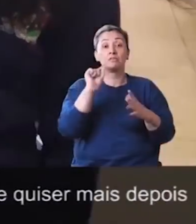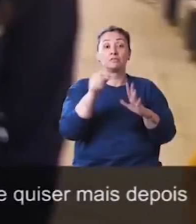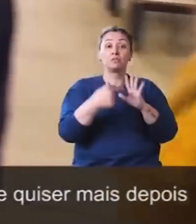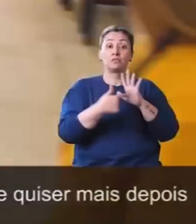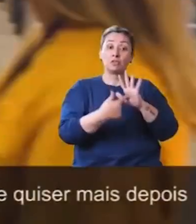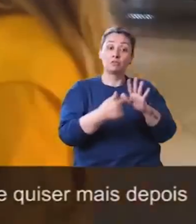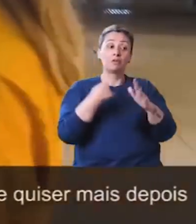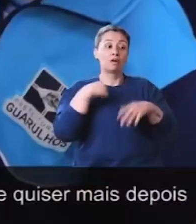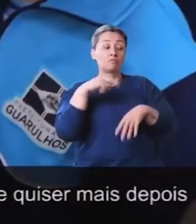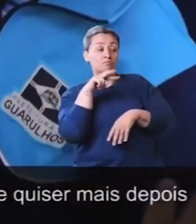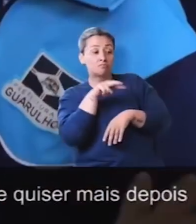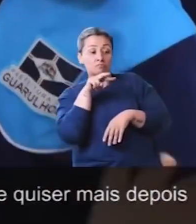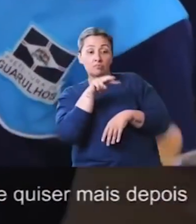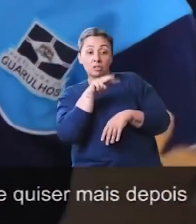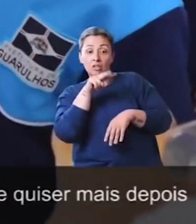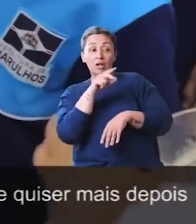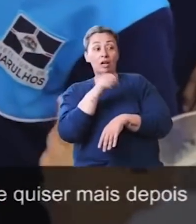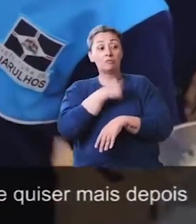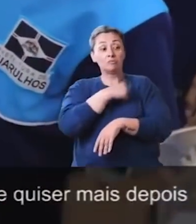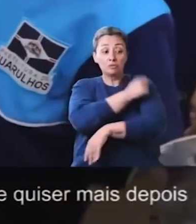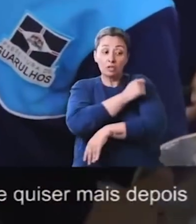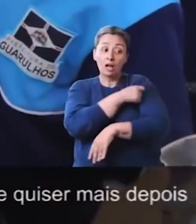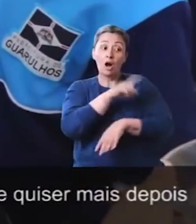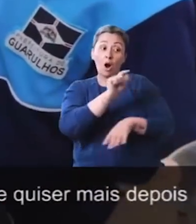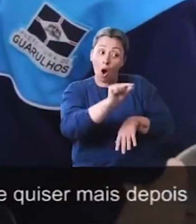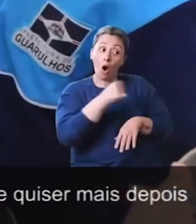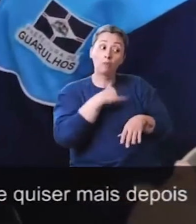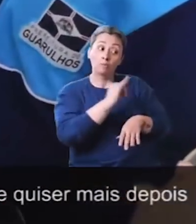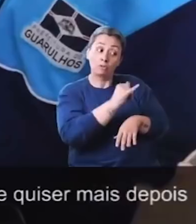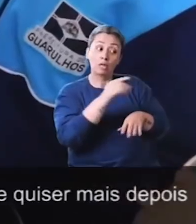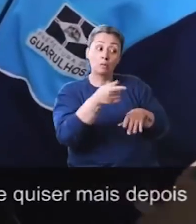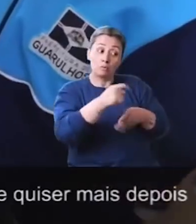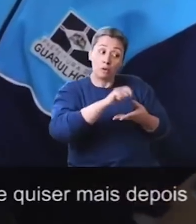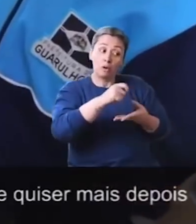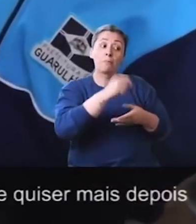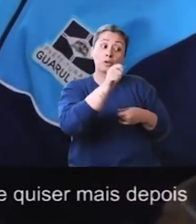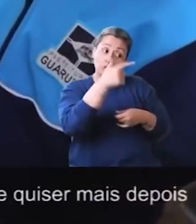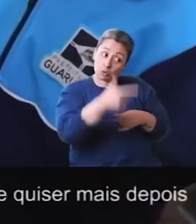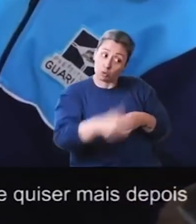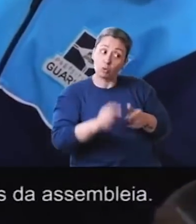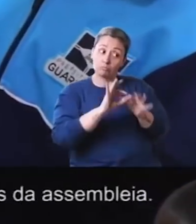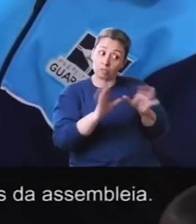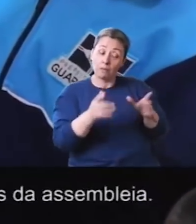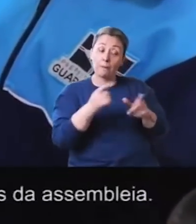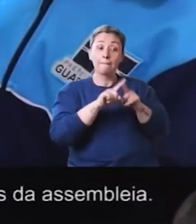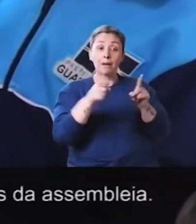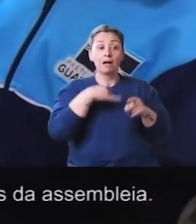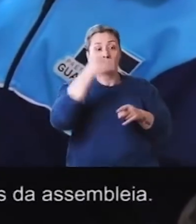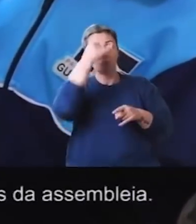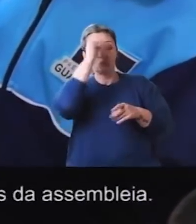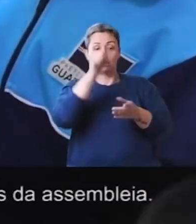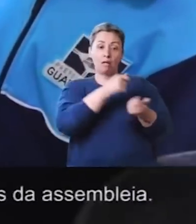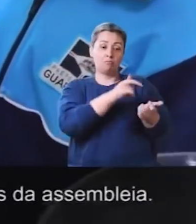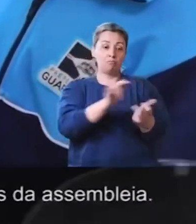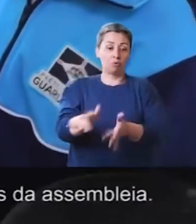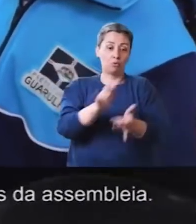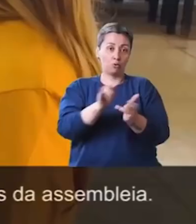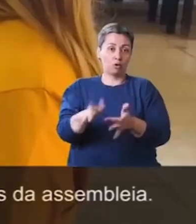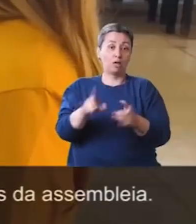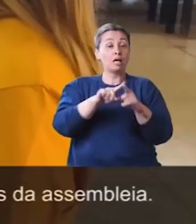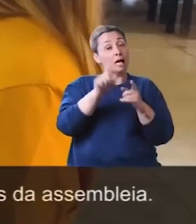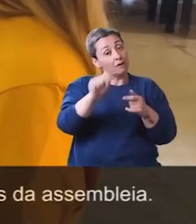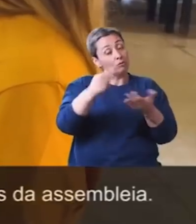Então elas ficam olhando as crianças, orientando para pegar pouca comida. Se quiser mais depois pode repetir, para evitar